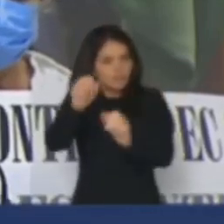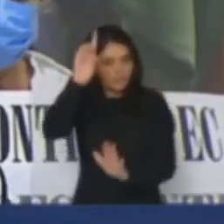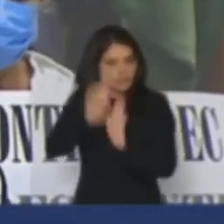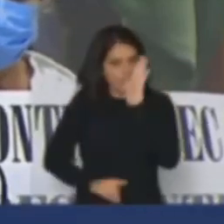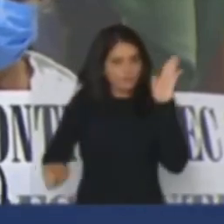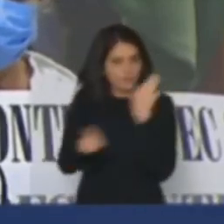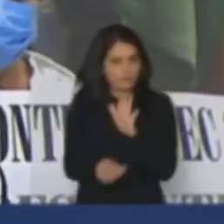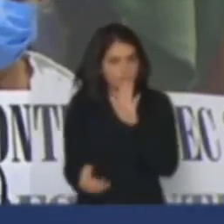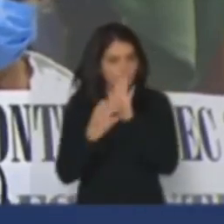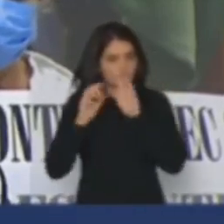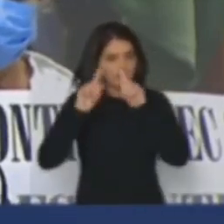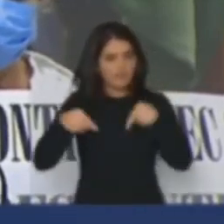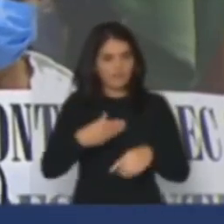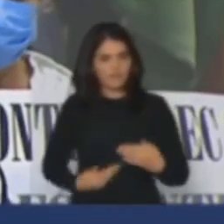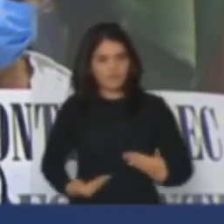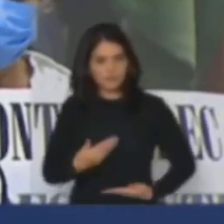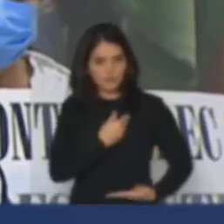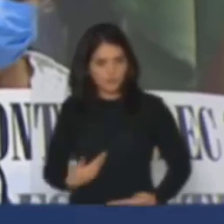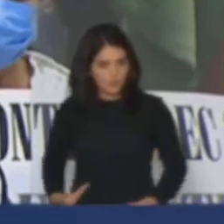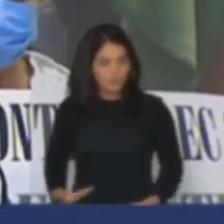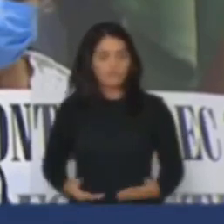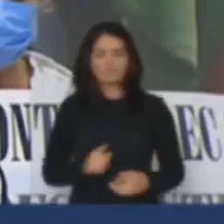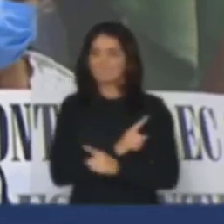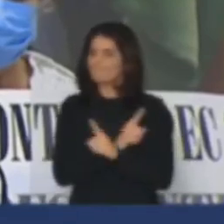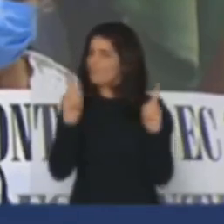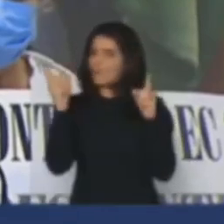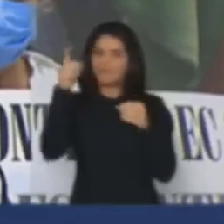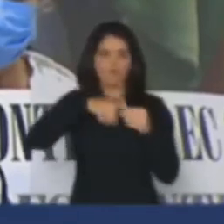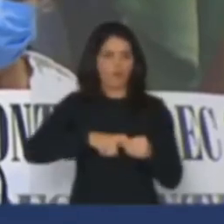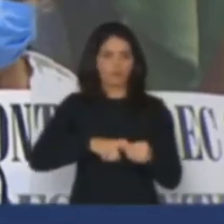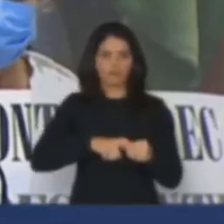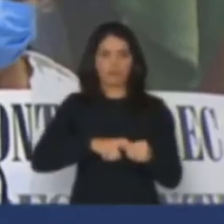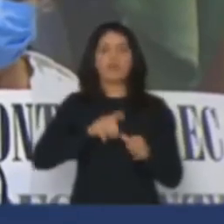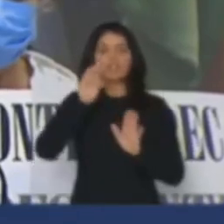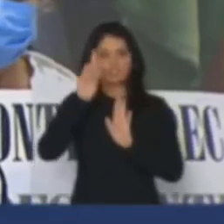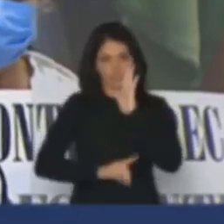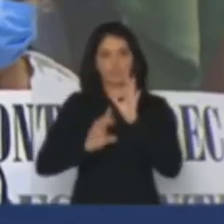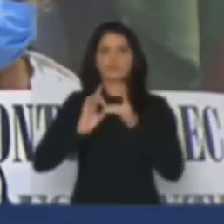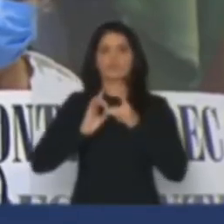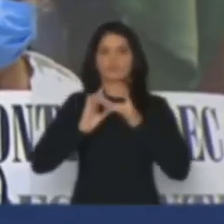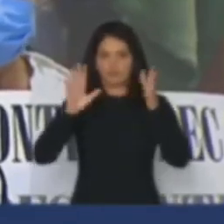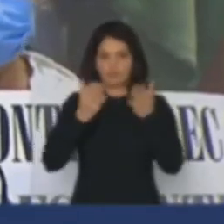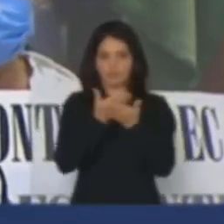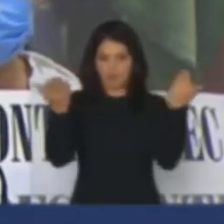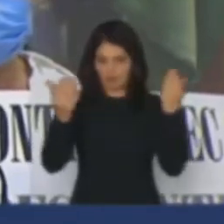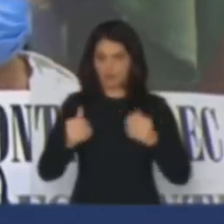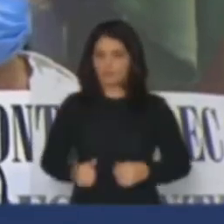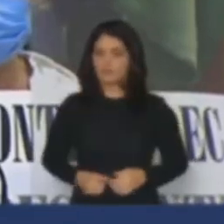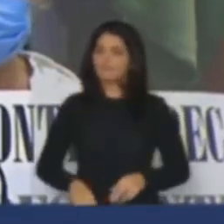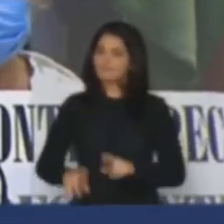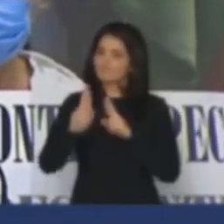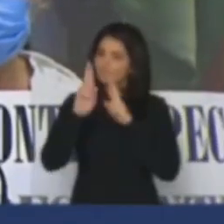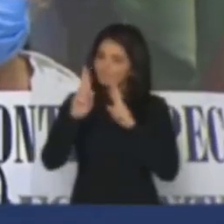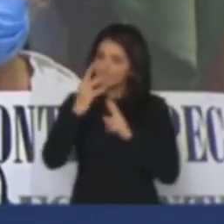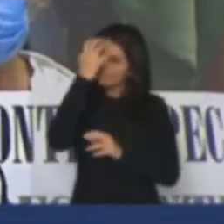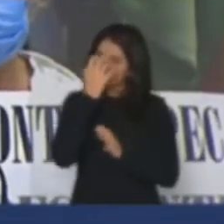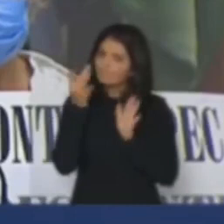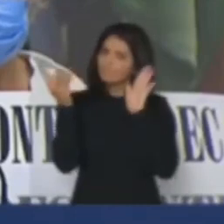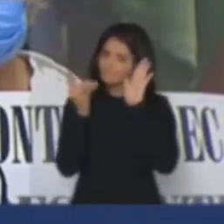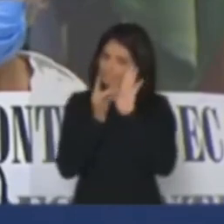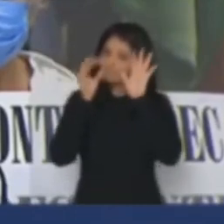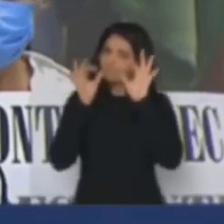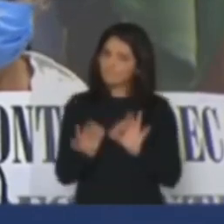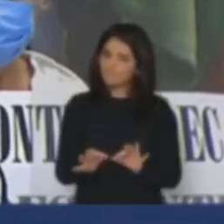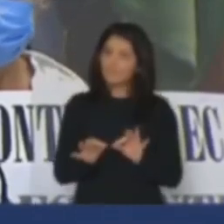do serviço público e da prestação de serviço. Isso é o direito da democracia. Eu espero sinceramente que não se